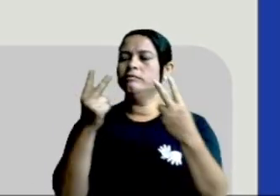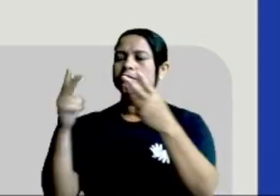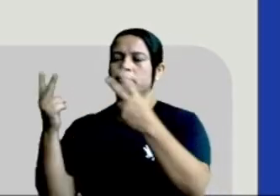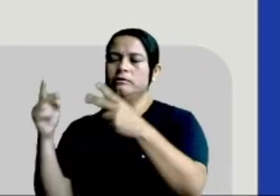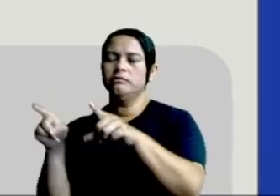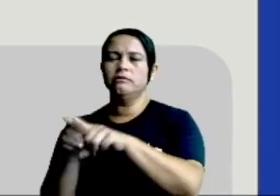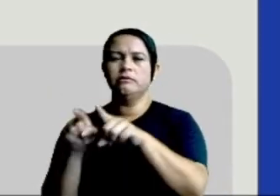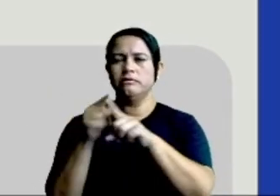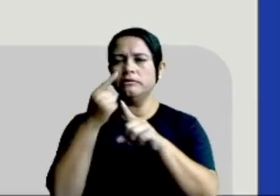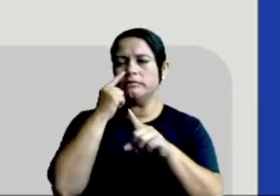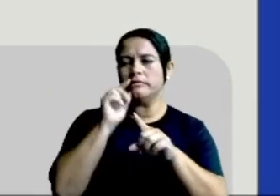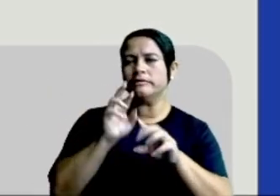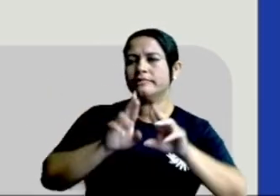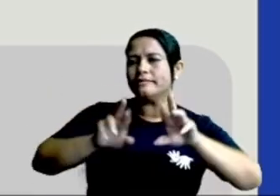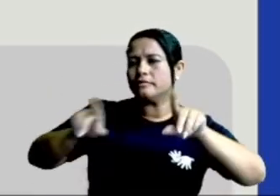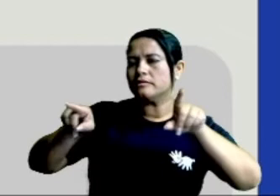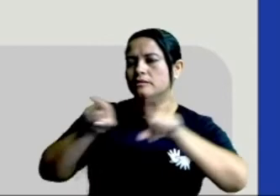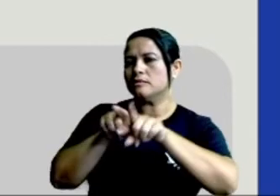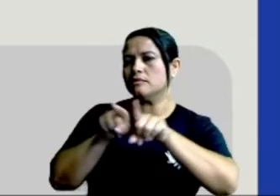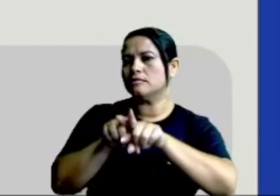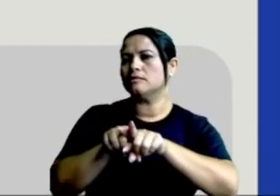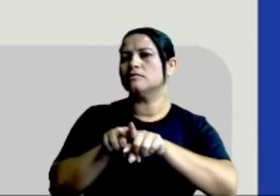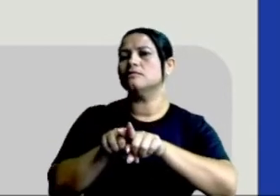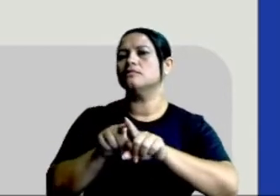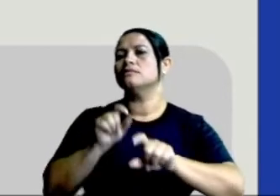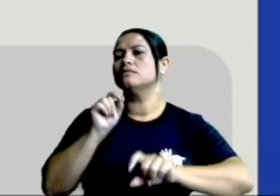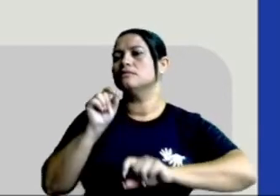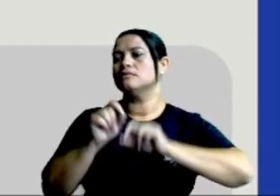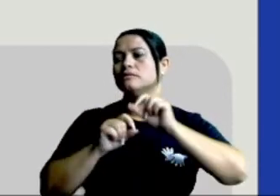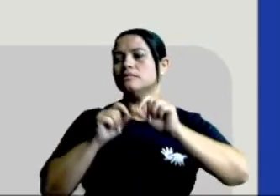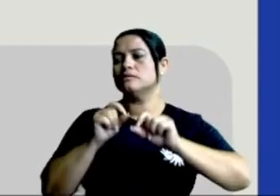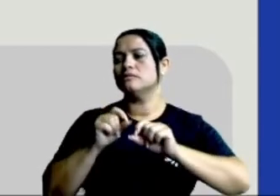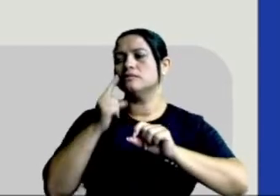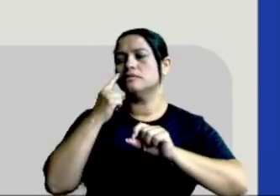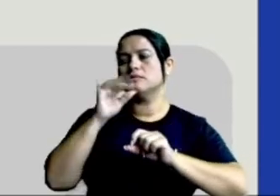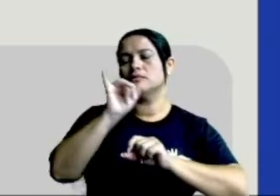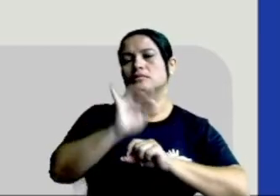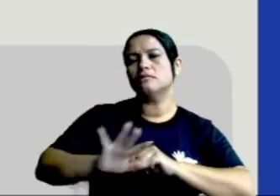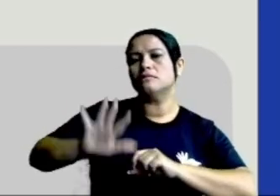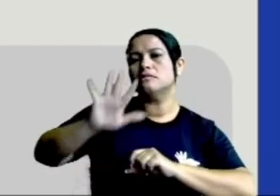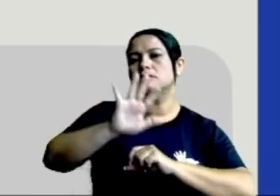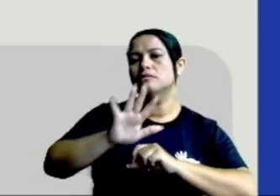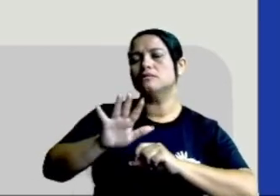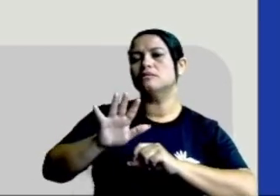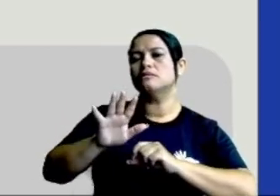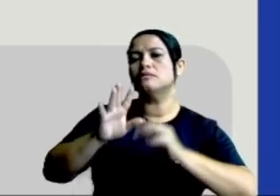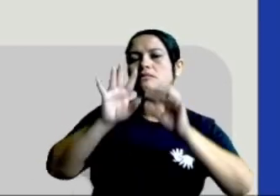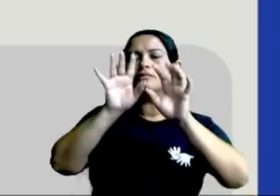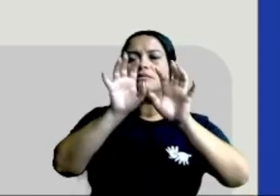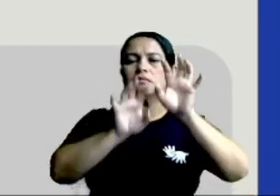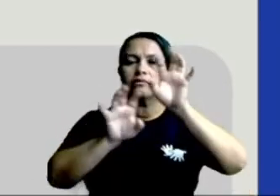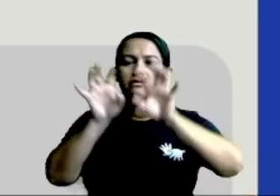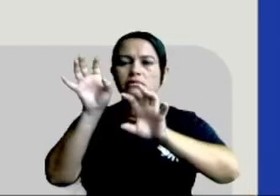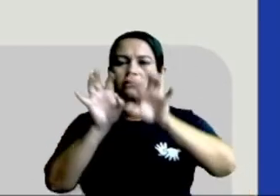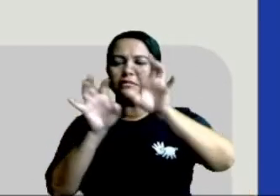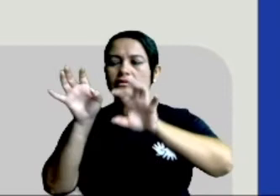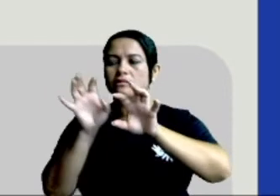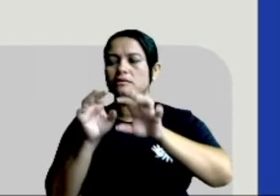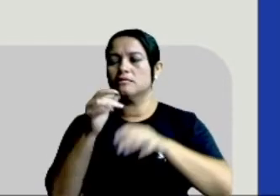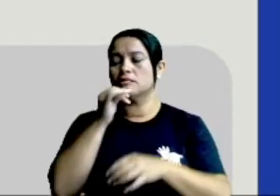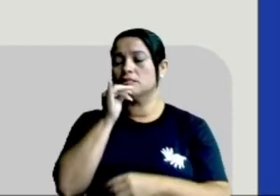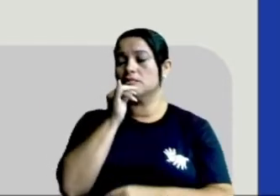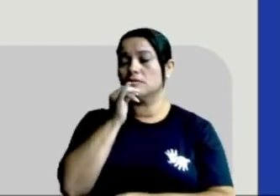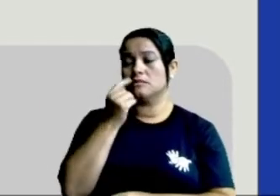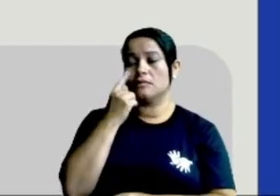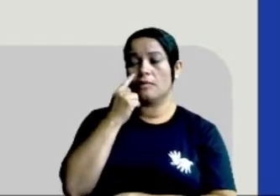de imagem, vê curvas na imagem, ela vê a imagem perdendo um pouco a nitidez. Por exemplo, temos aqui um olho